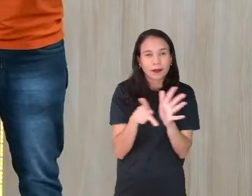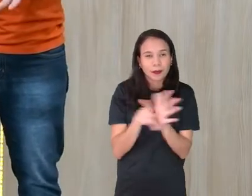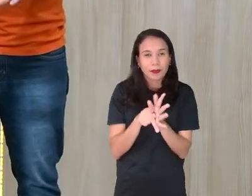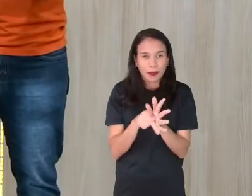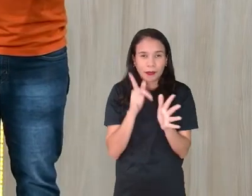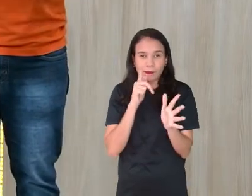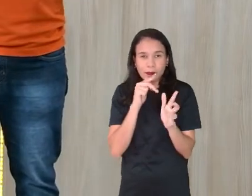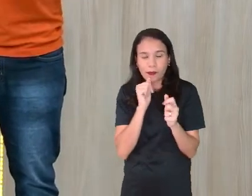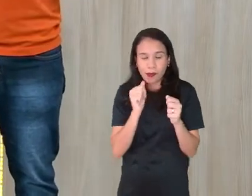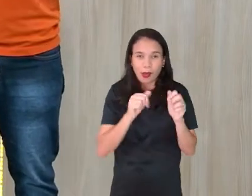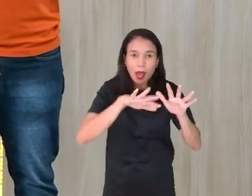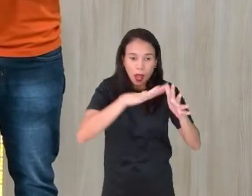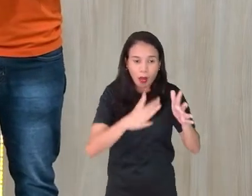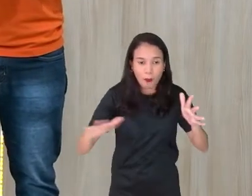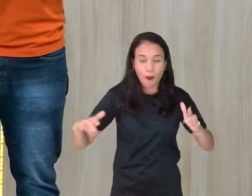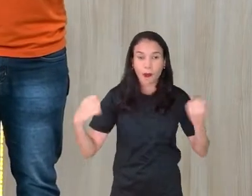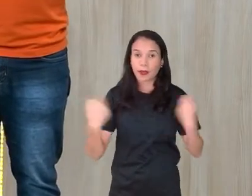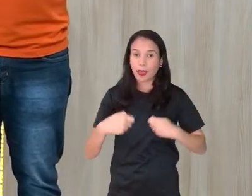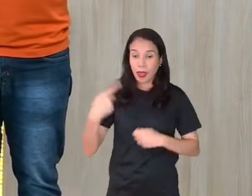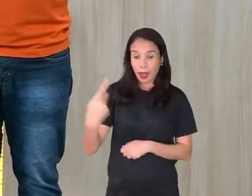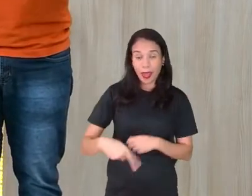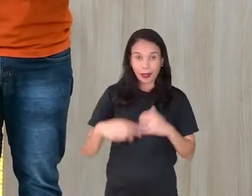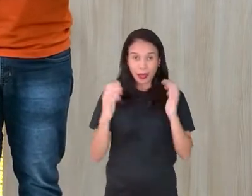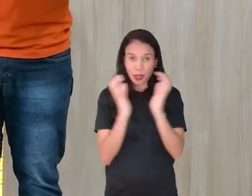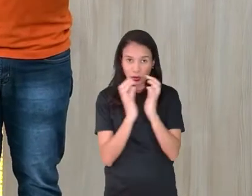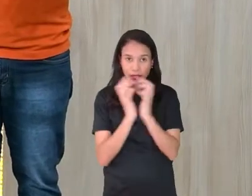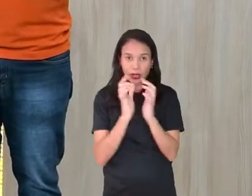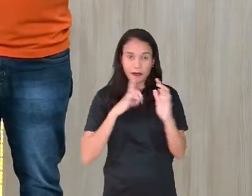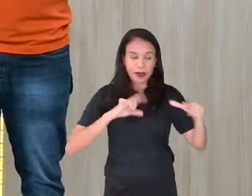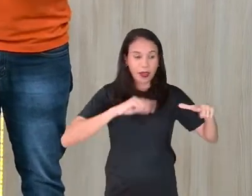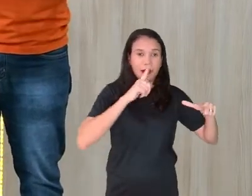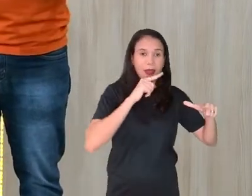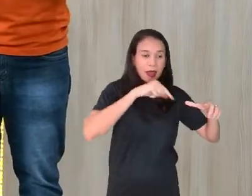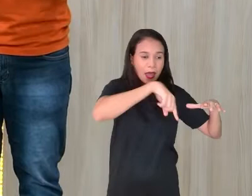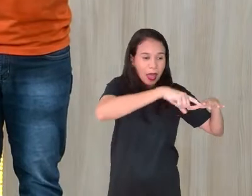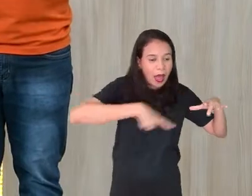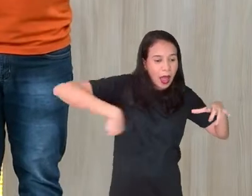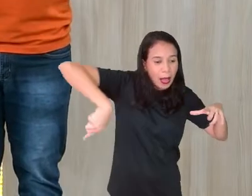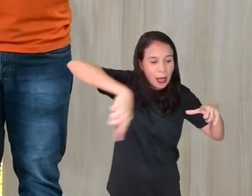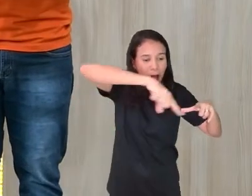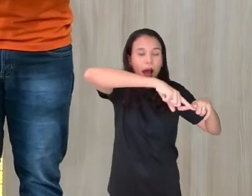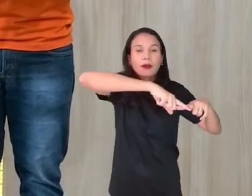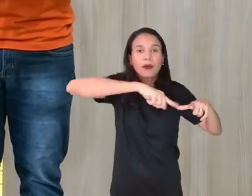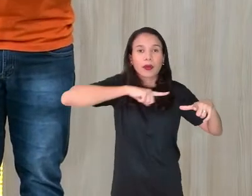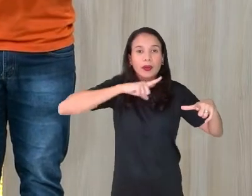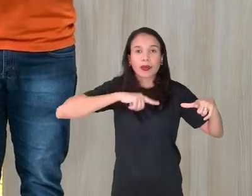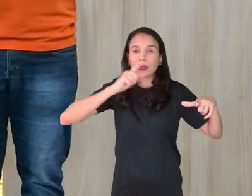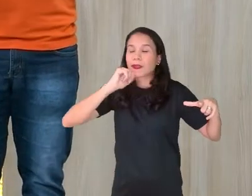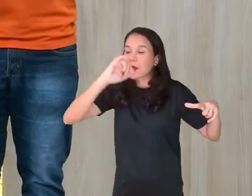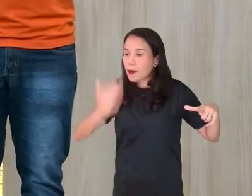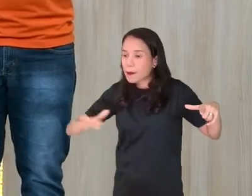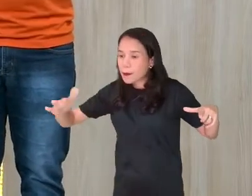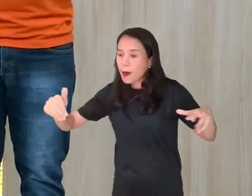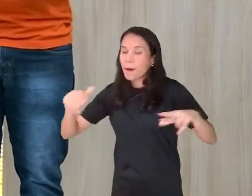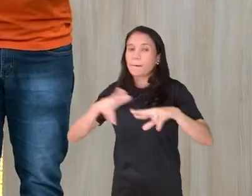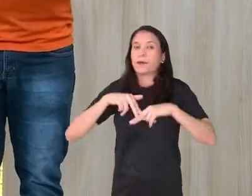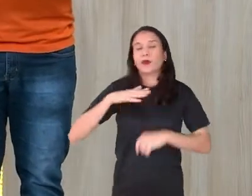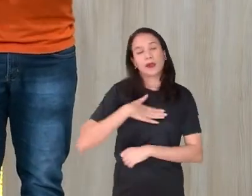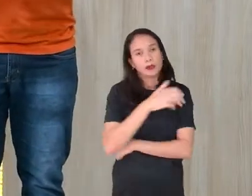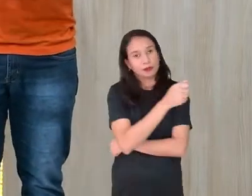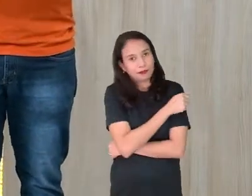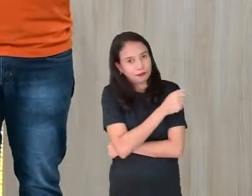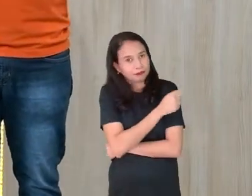elemento hídrico. Então, aqui no Recife são lagos e é um mar. É por isso, meus alunos e minhas alunas,